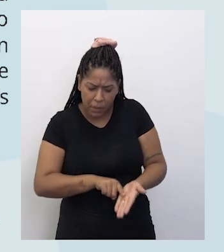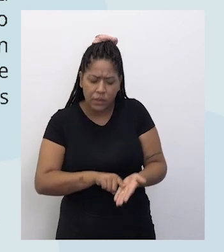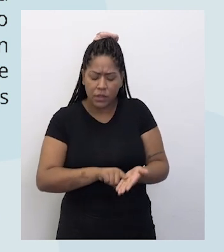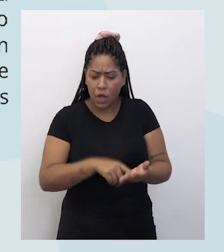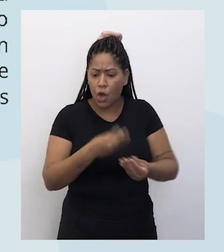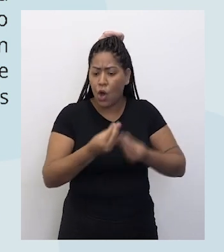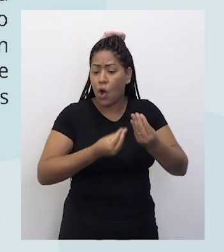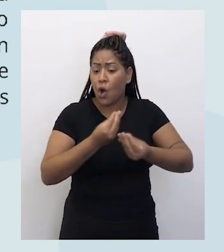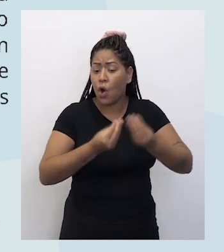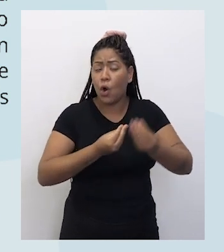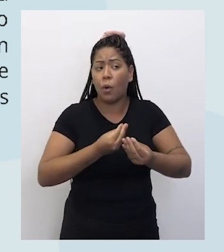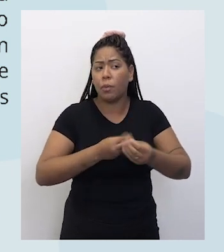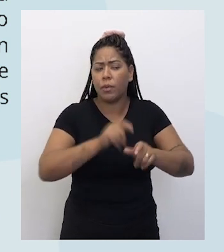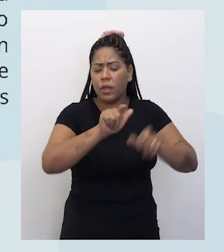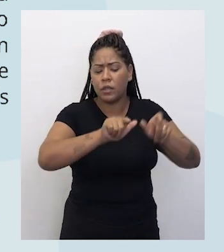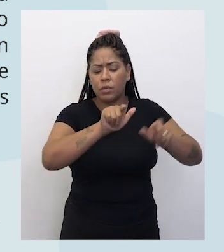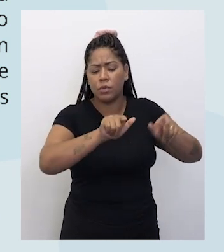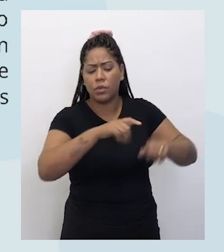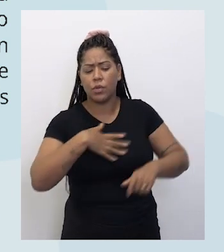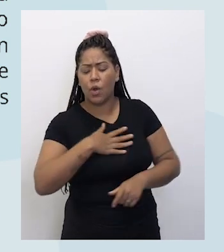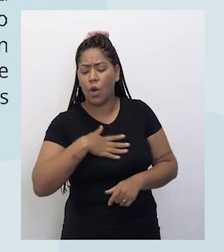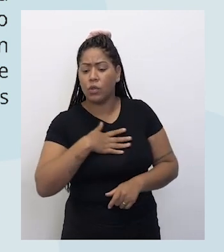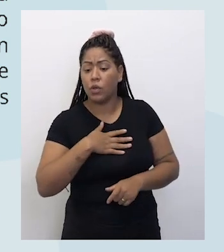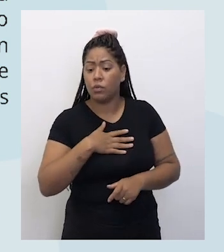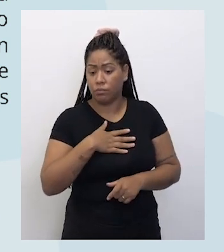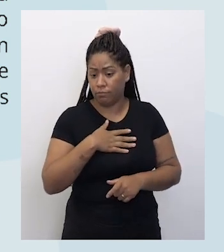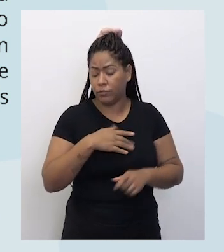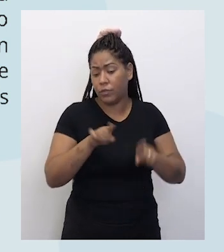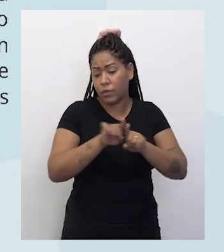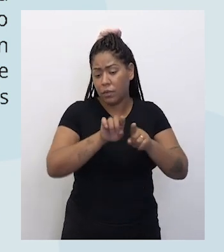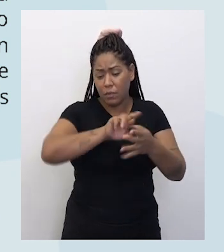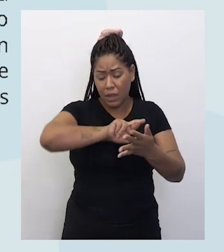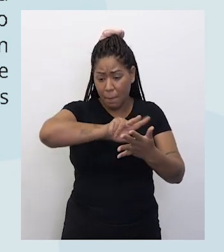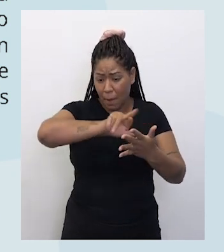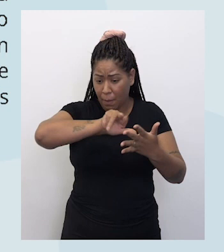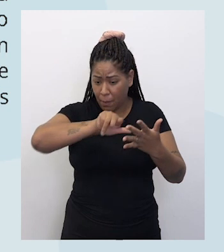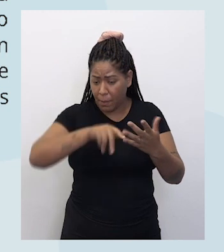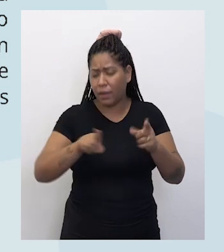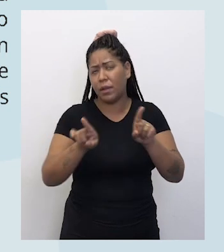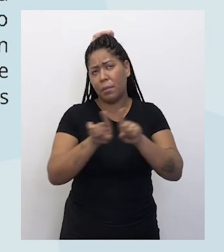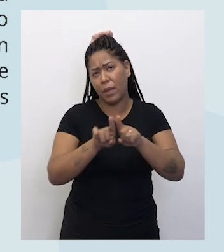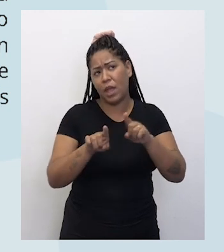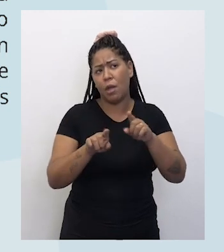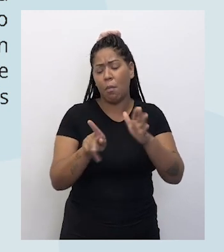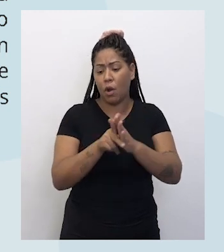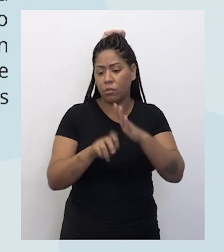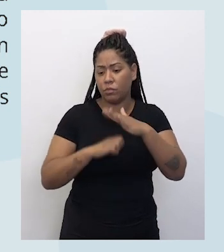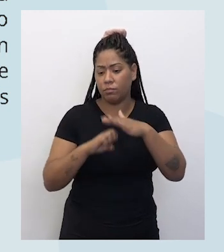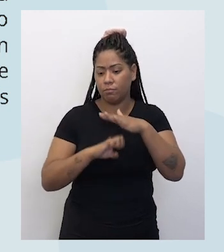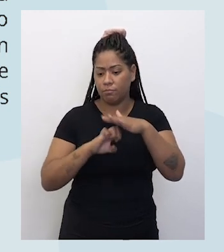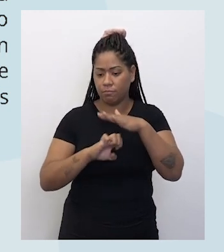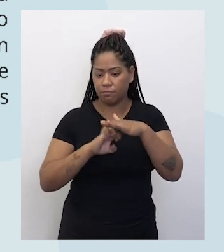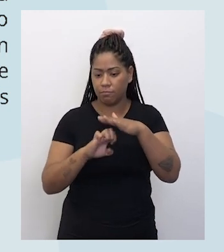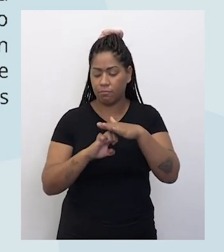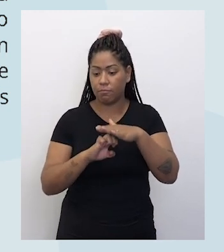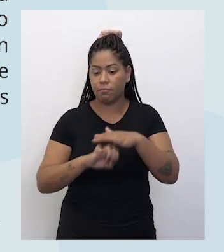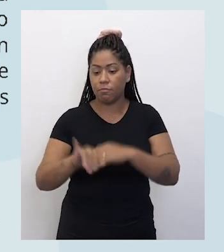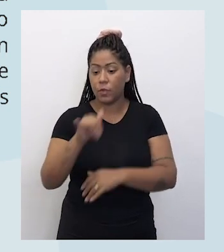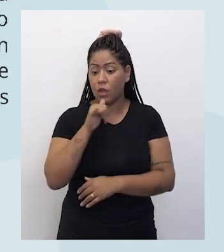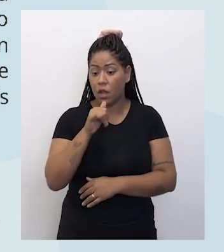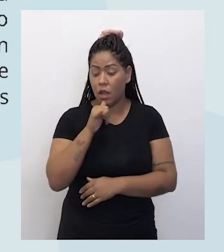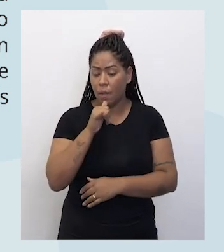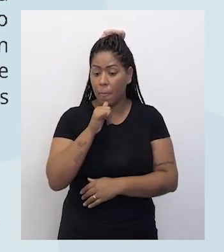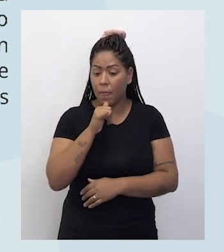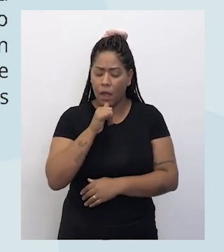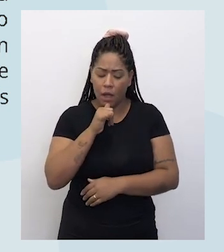buscam atender às necessidades dos consumidores e de uma empresa, ou de uma empresa, no caso. O profissional da área